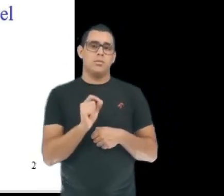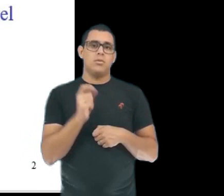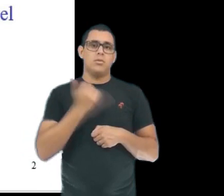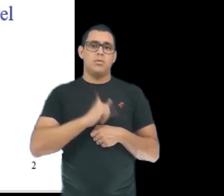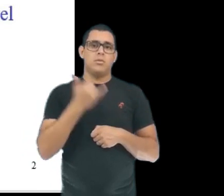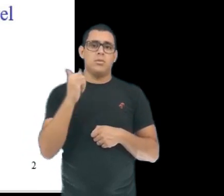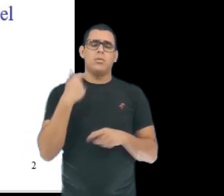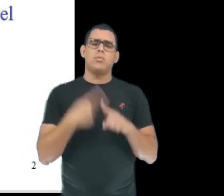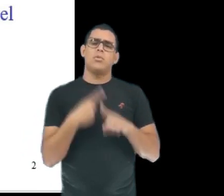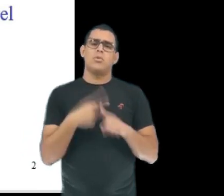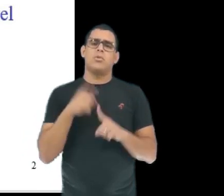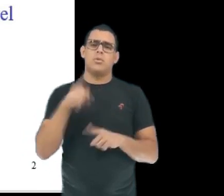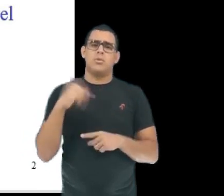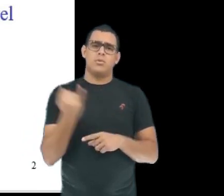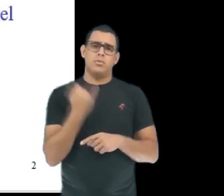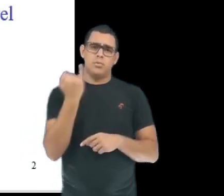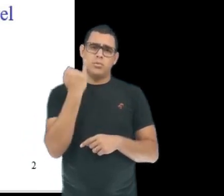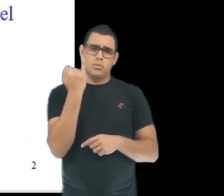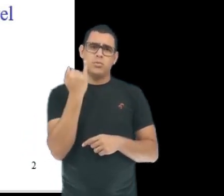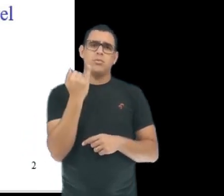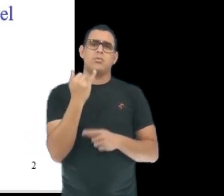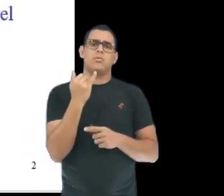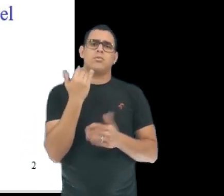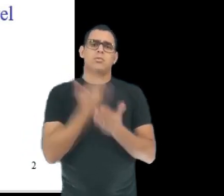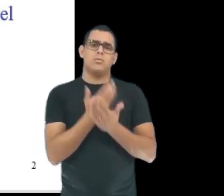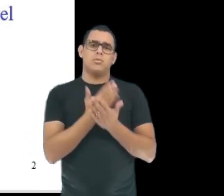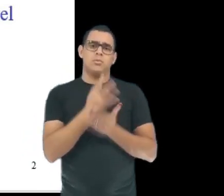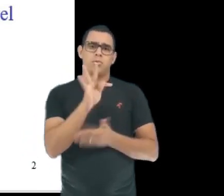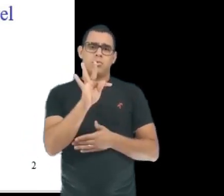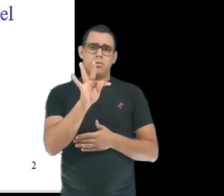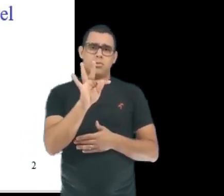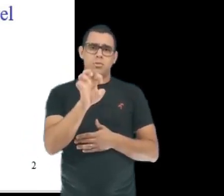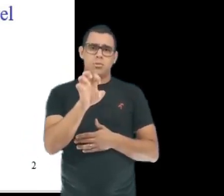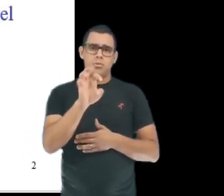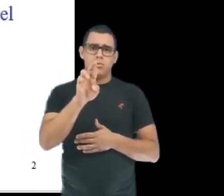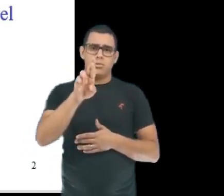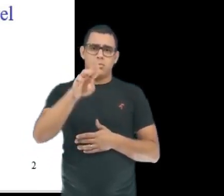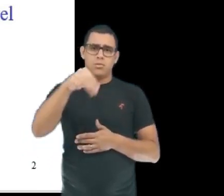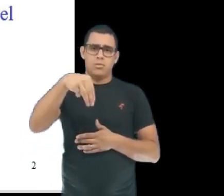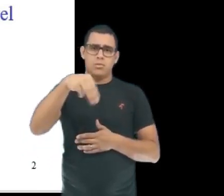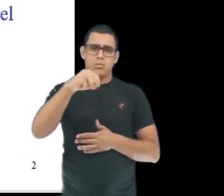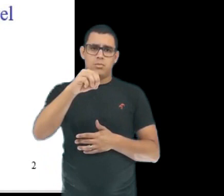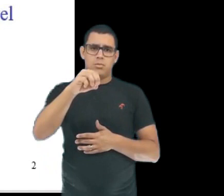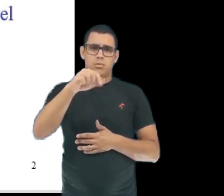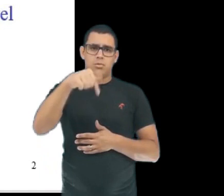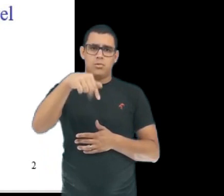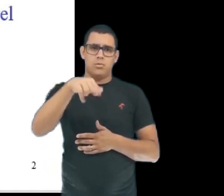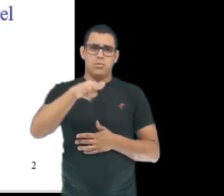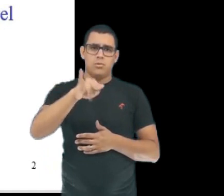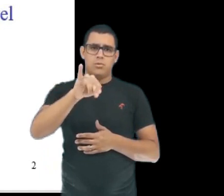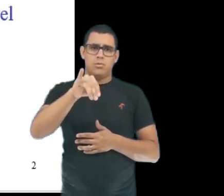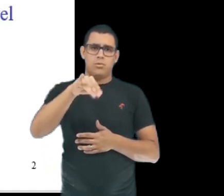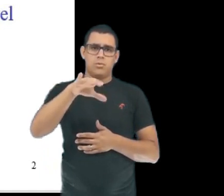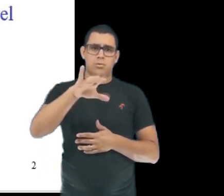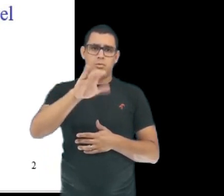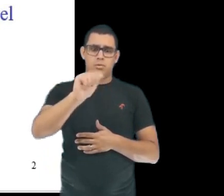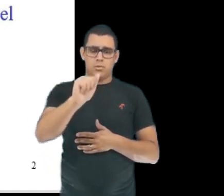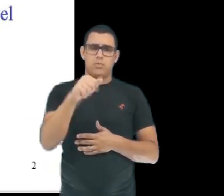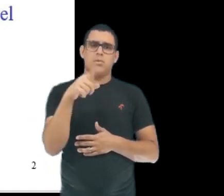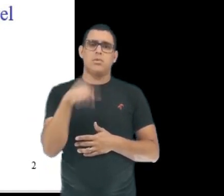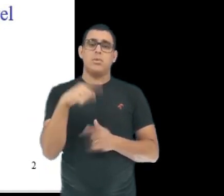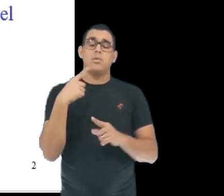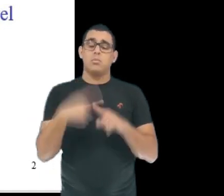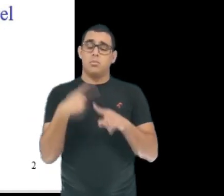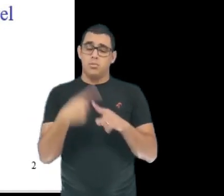de energia. Então, para que é importante o estudo da termoquímica? O estudo da termoquímica é muito importante,